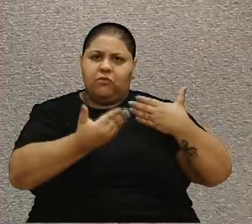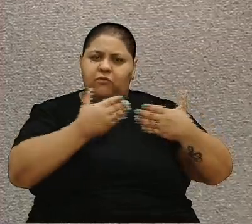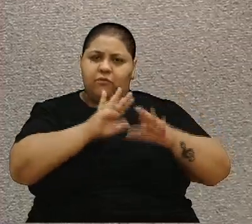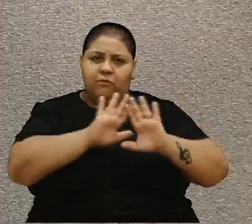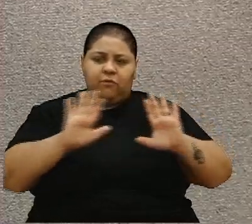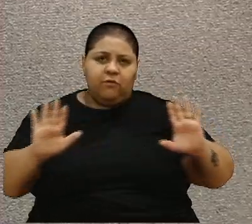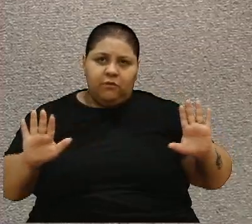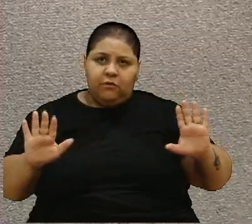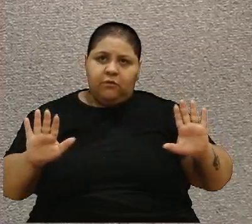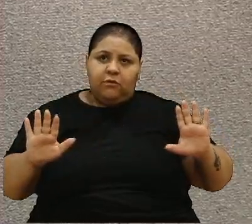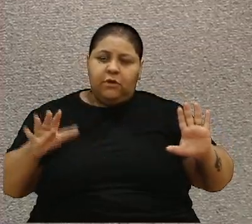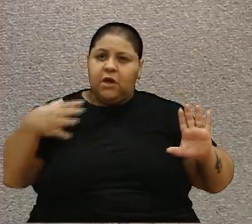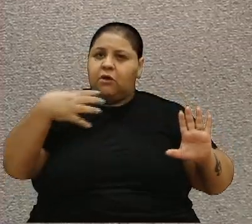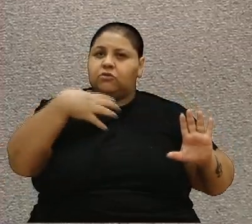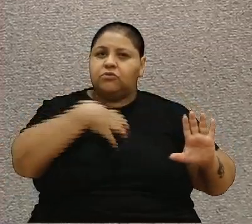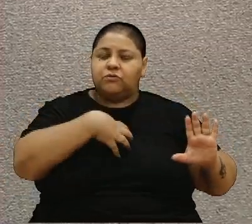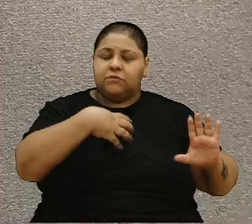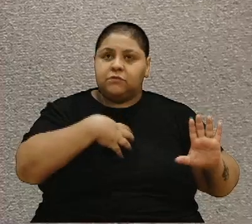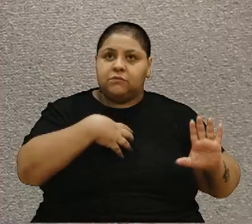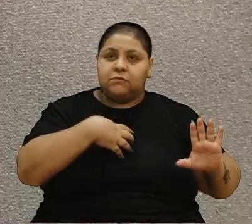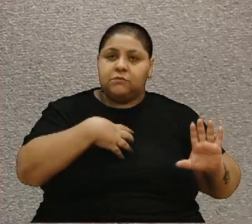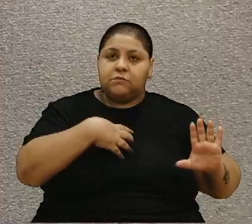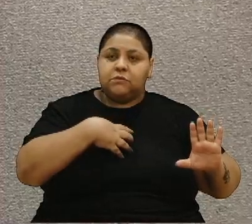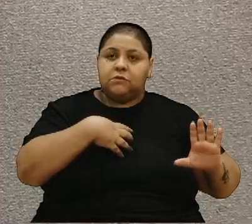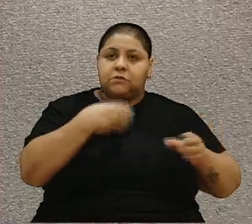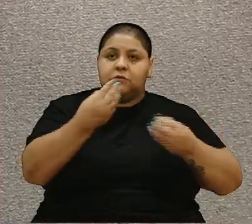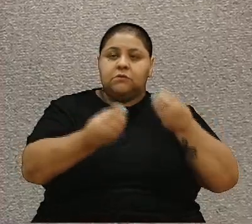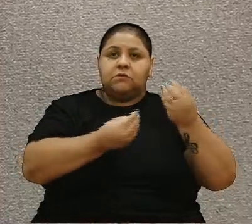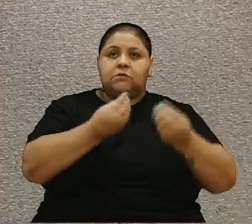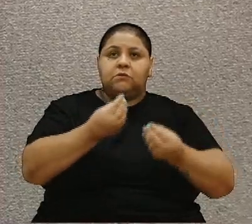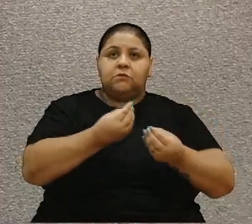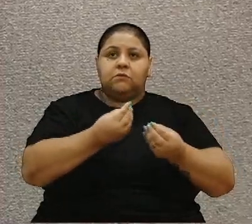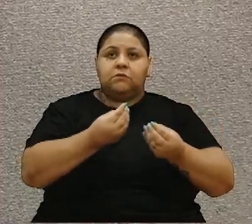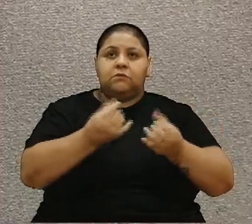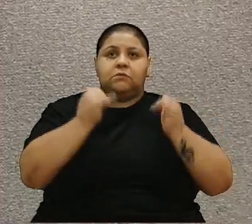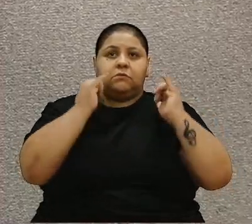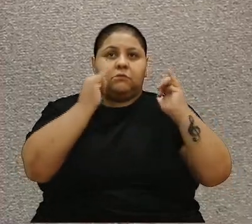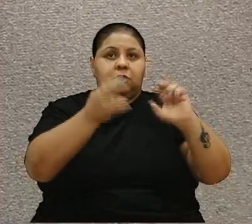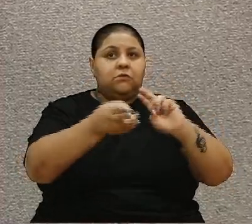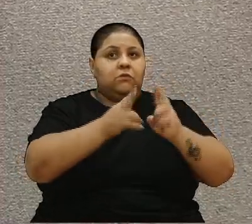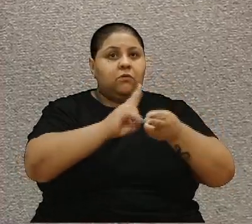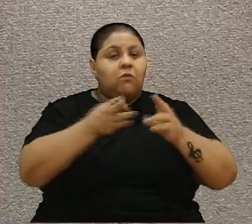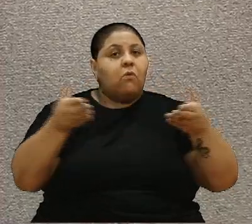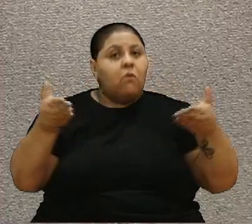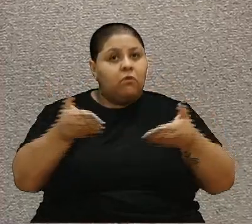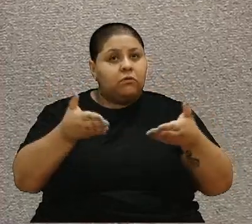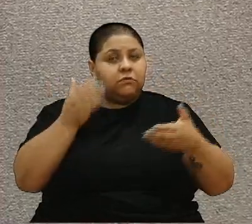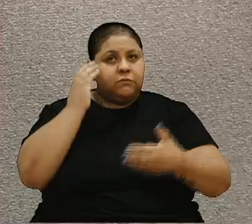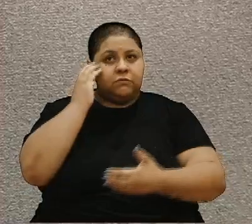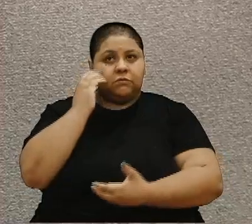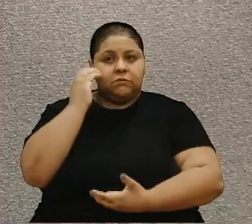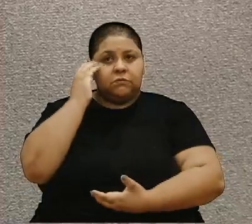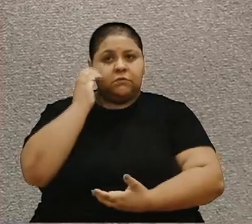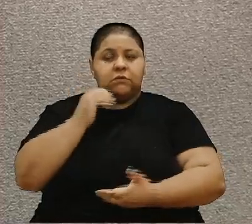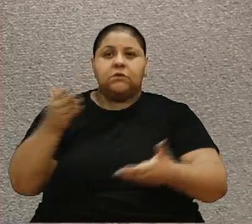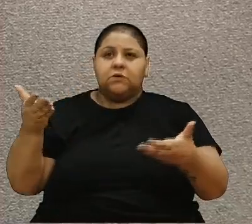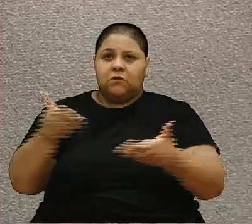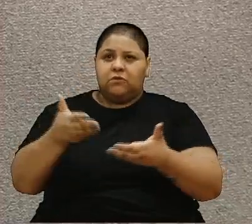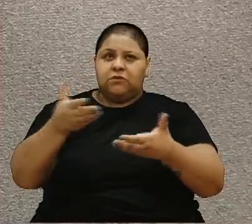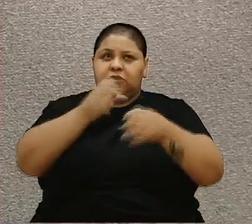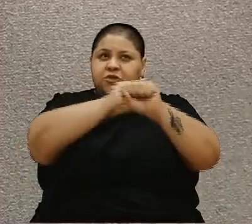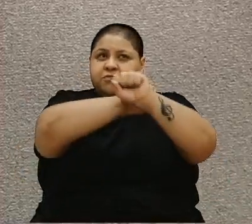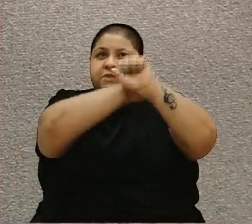É o modo que está colocado o transporte público no momento. Então, hoje pela